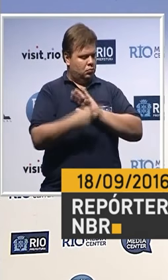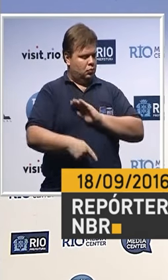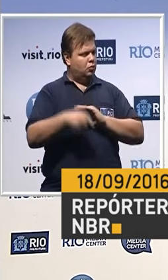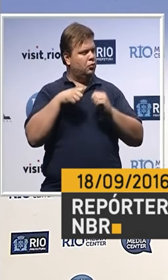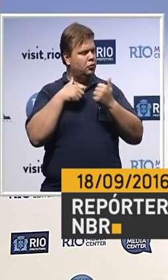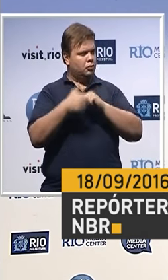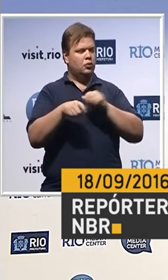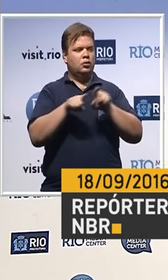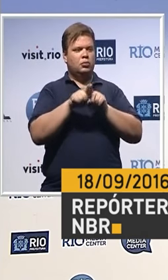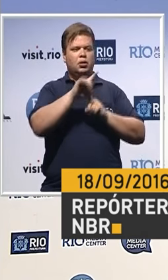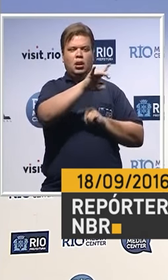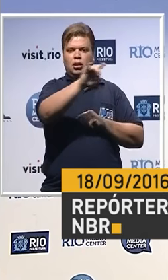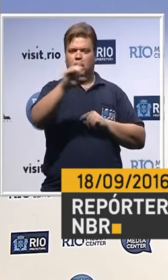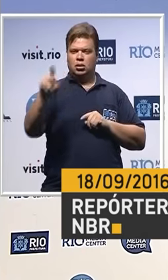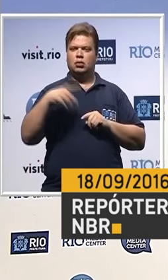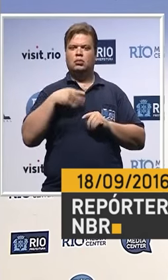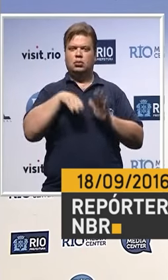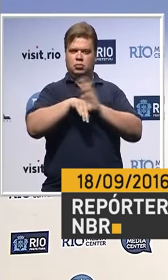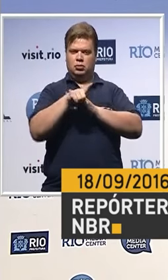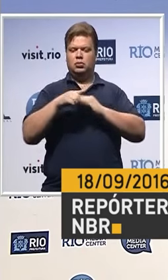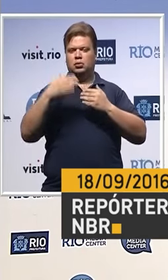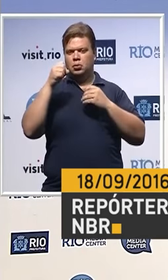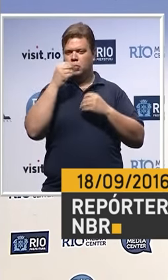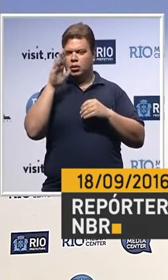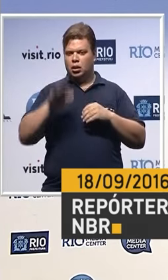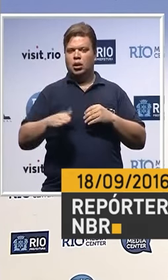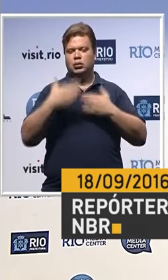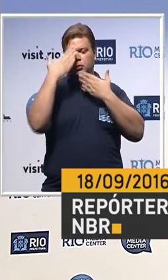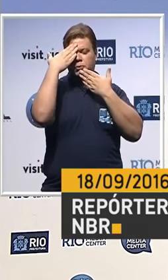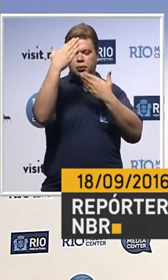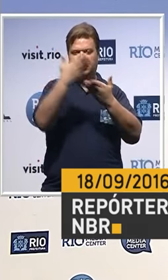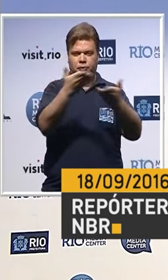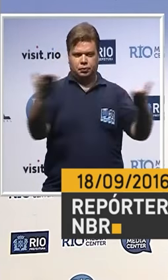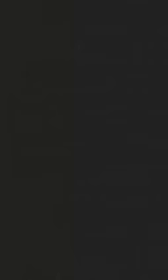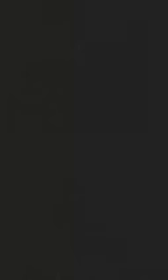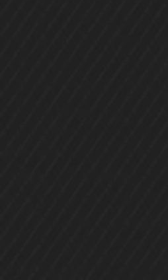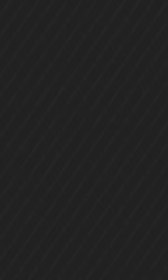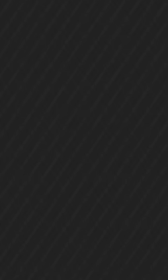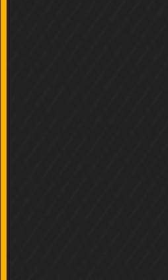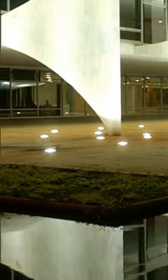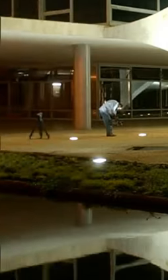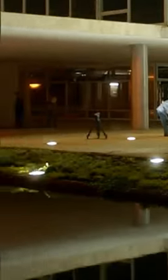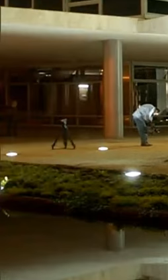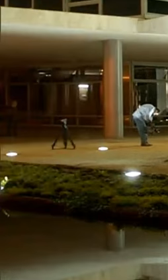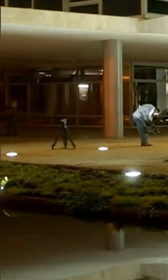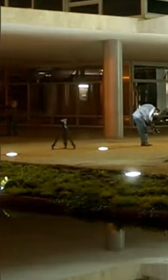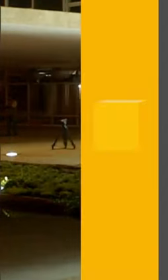demais jornalistas presentes. Boa tarde, muito obrigada a todos.